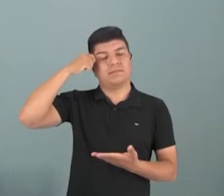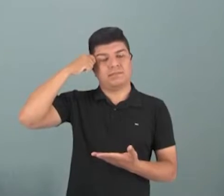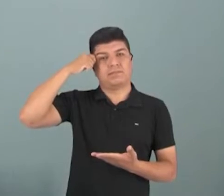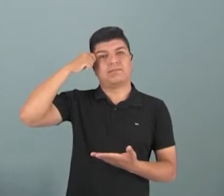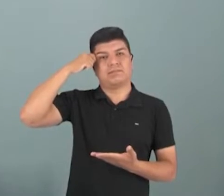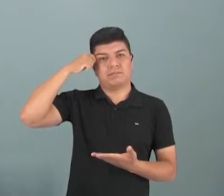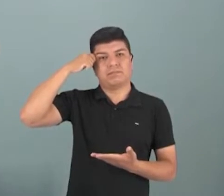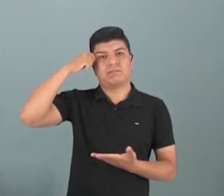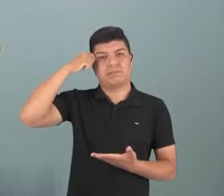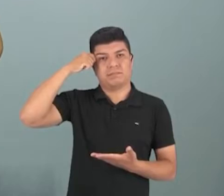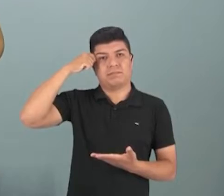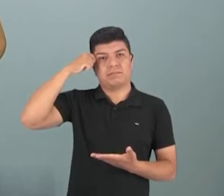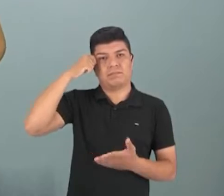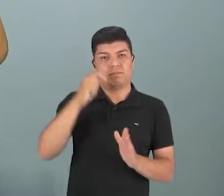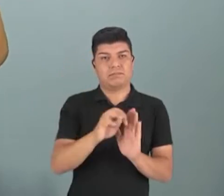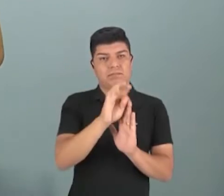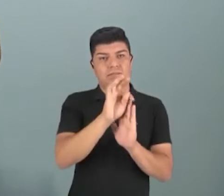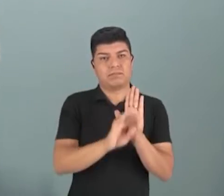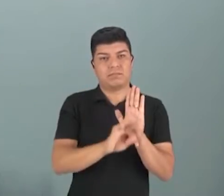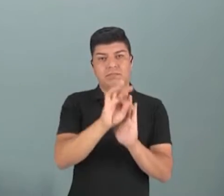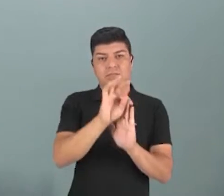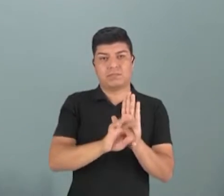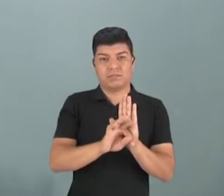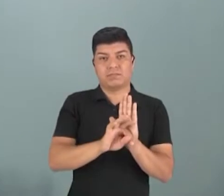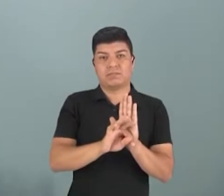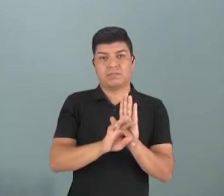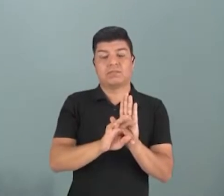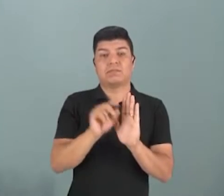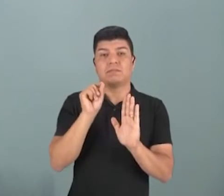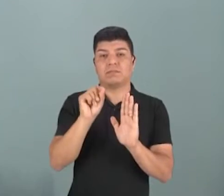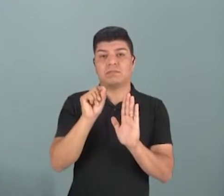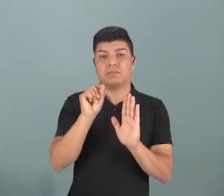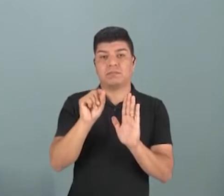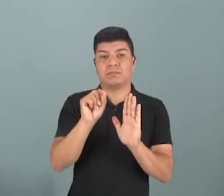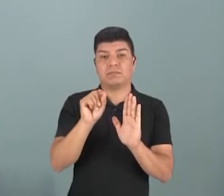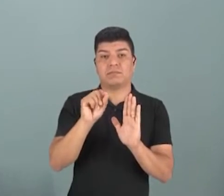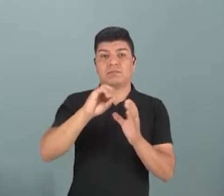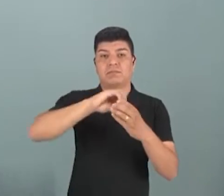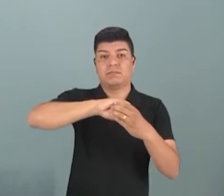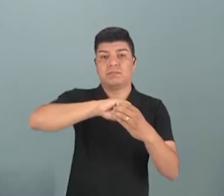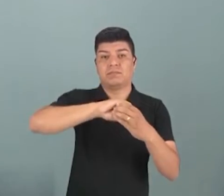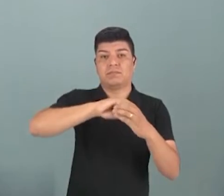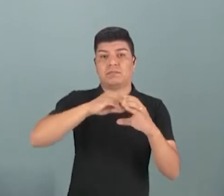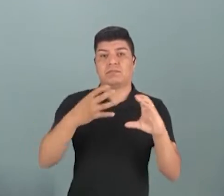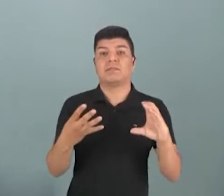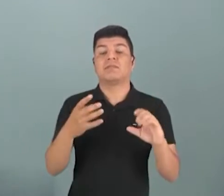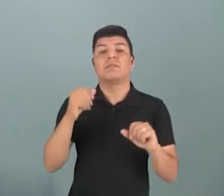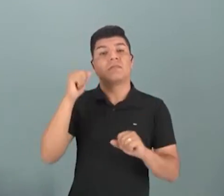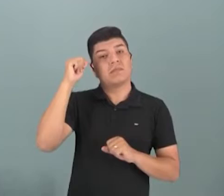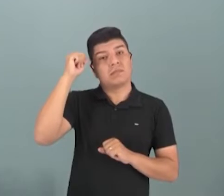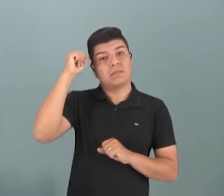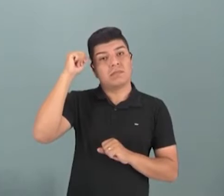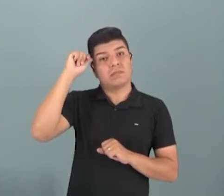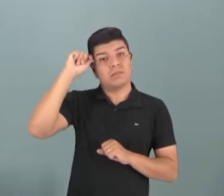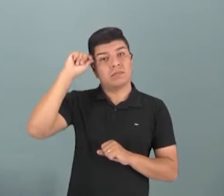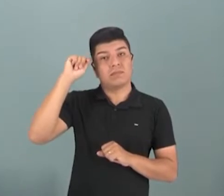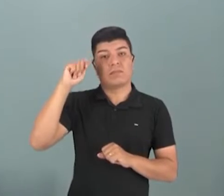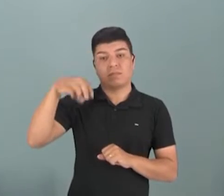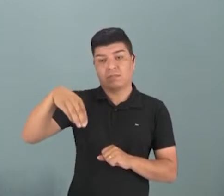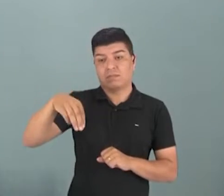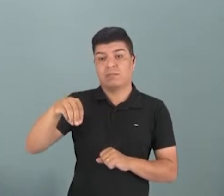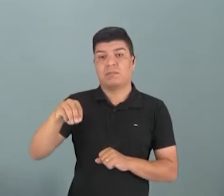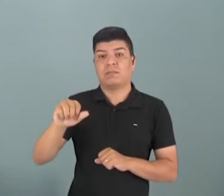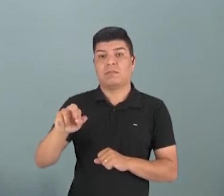um nosso texto está nos dando uma característica da Mariana